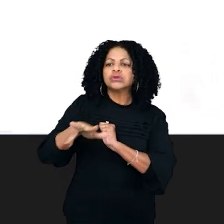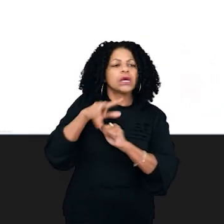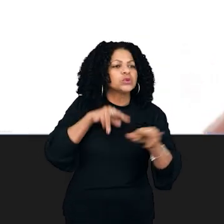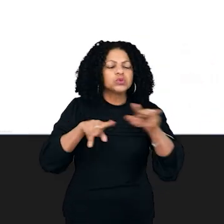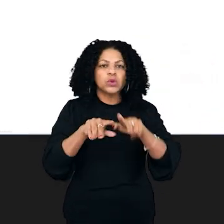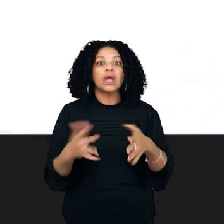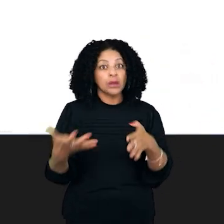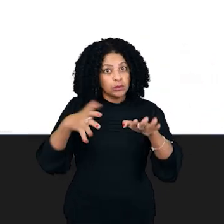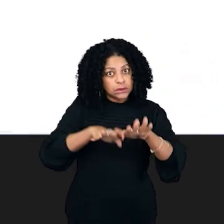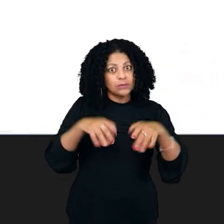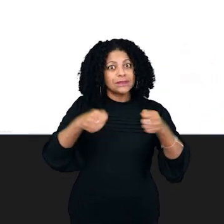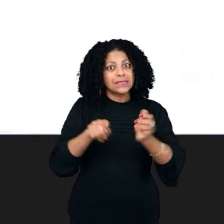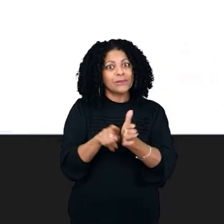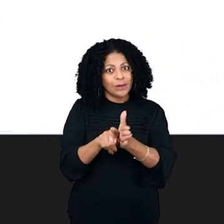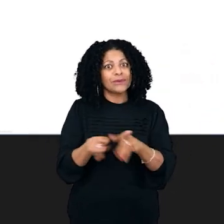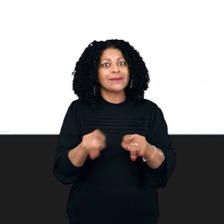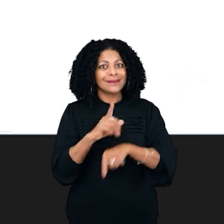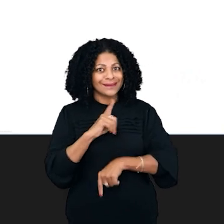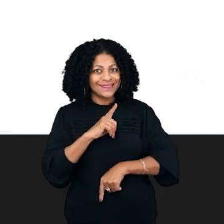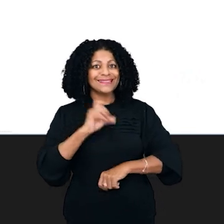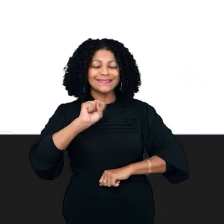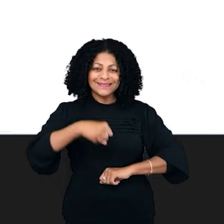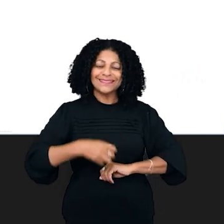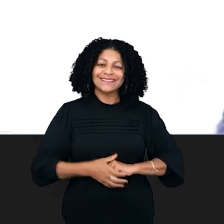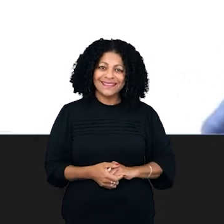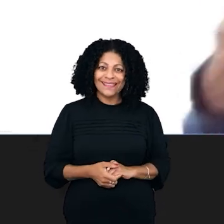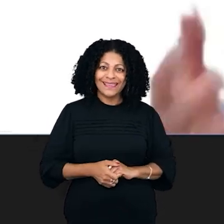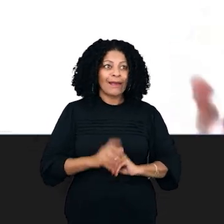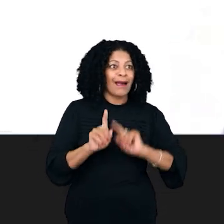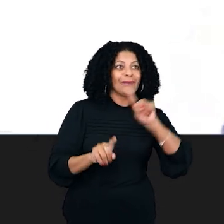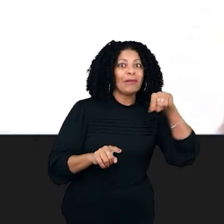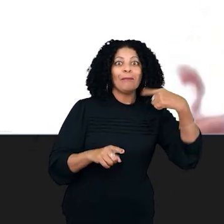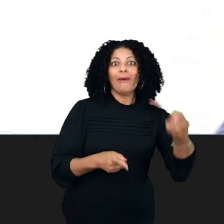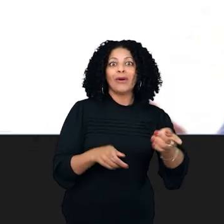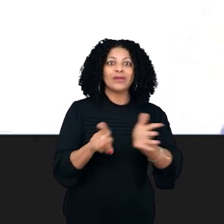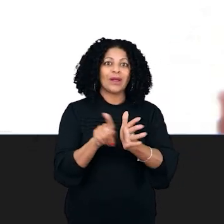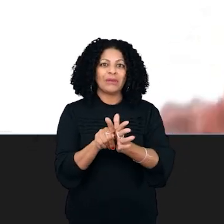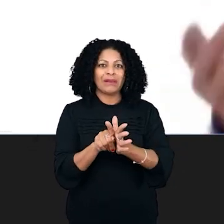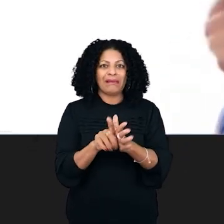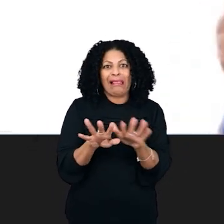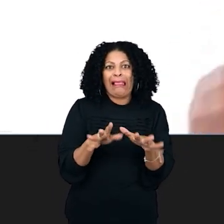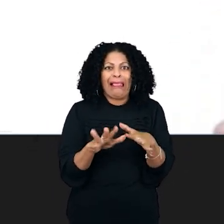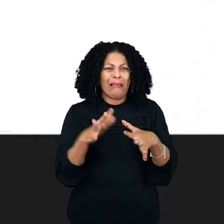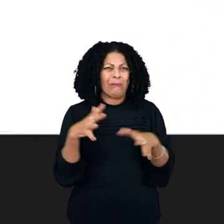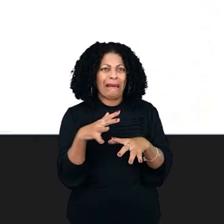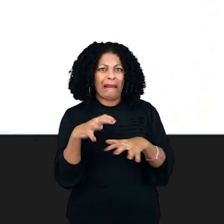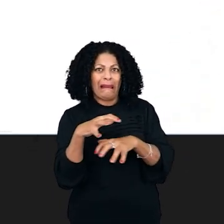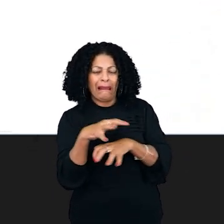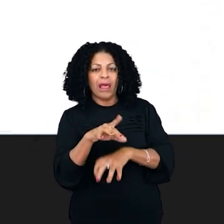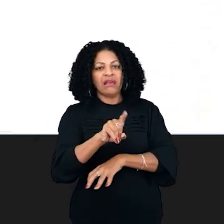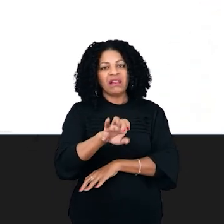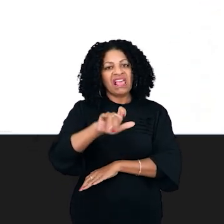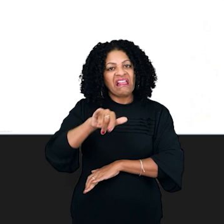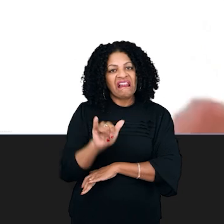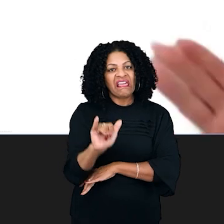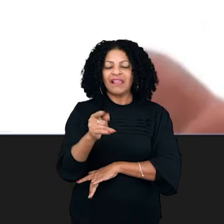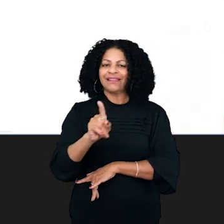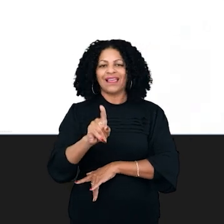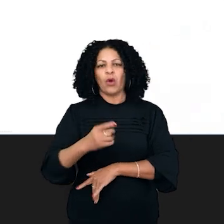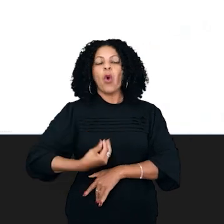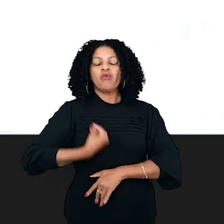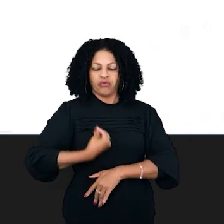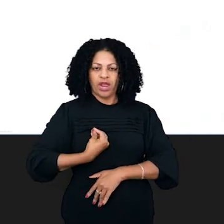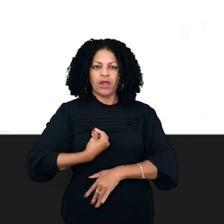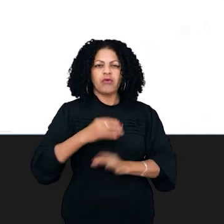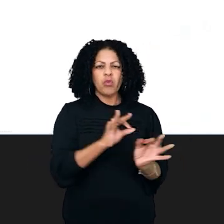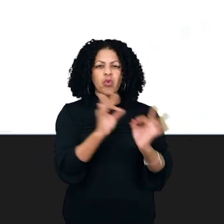participando, isso é inclusão porque ele está participando do momento, né? Ele não está vendo o negócio depois, né, com aquele delay, né? Não existe delay,